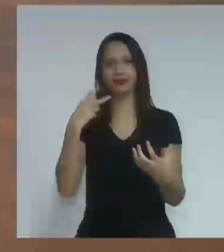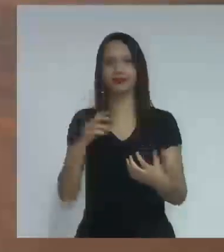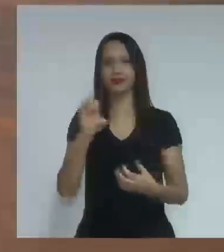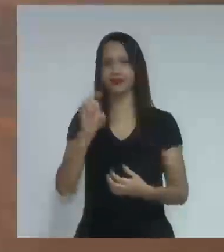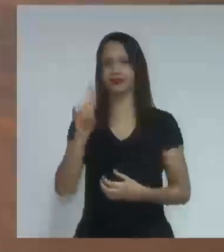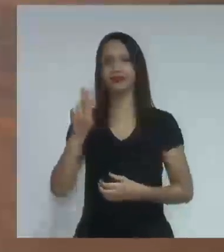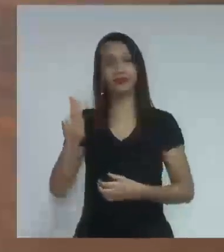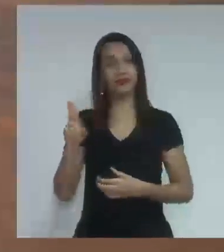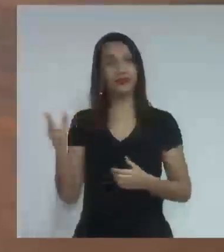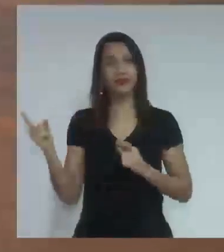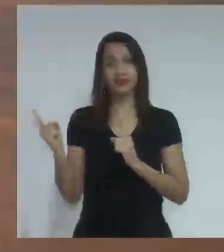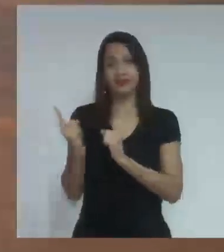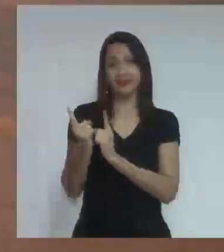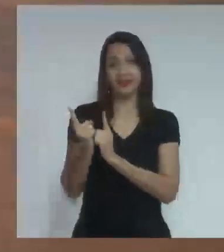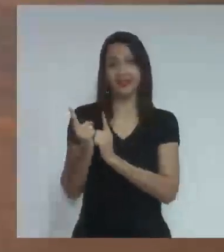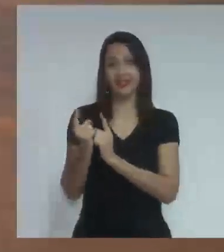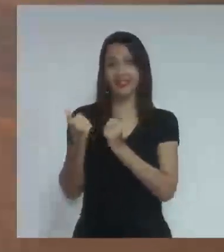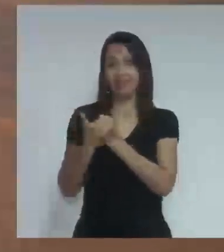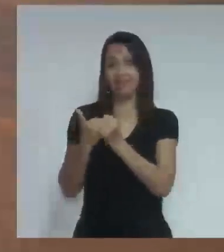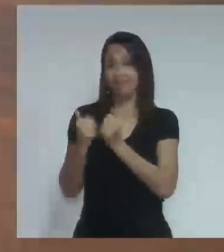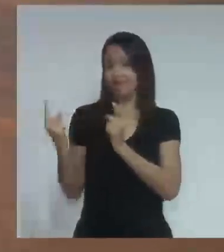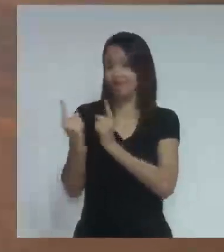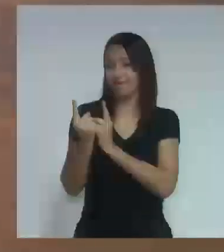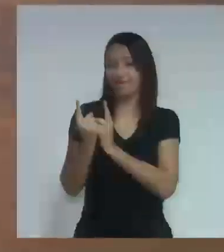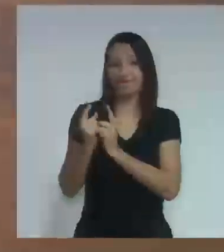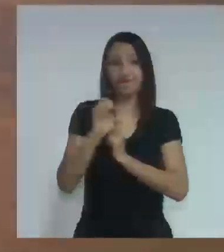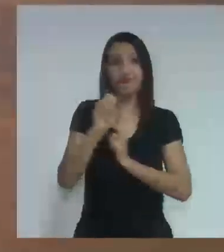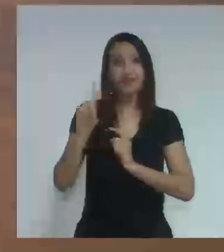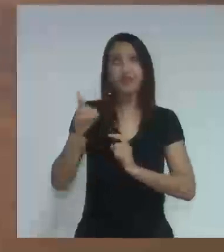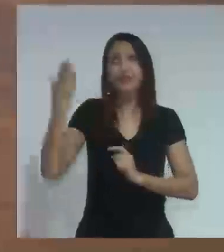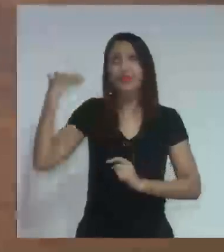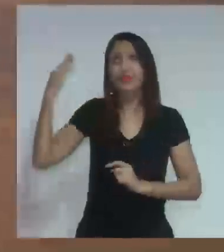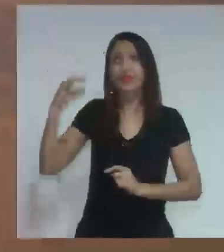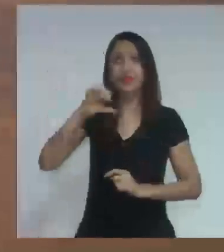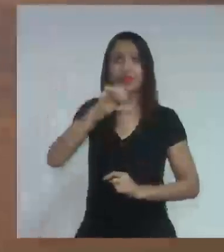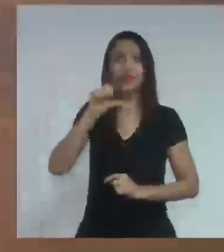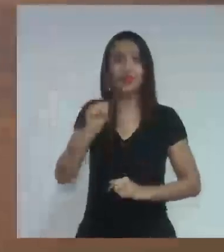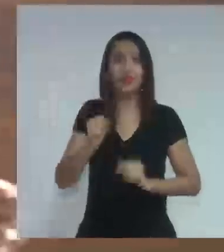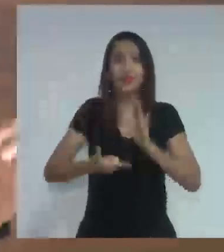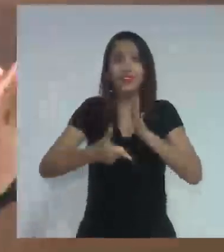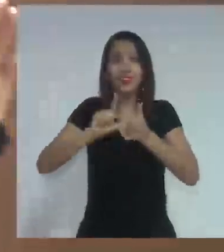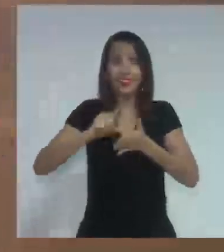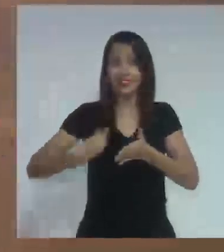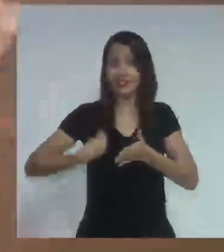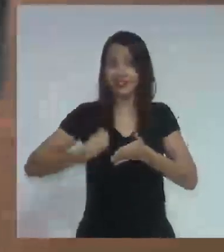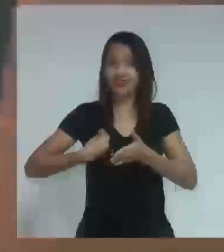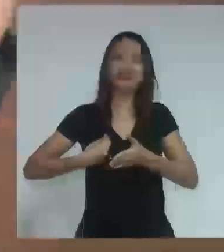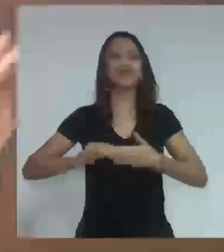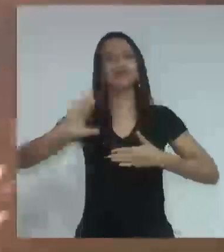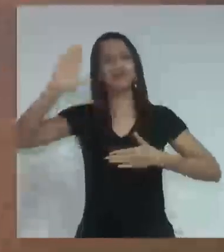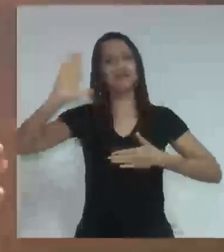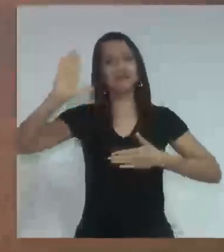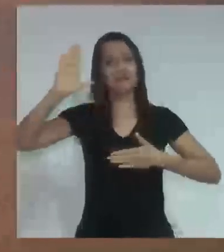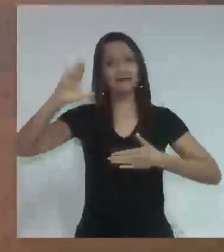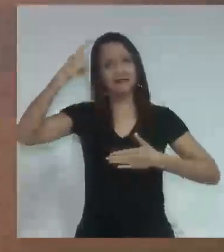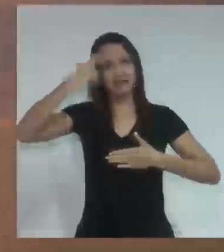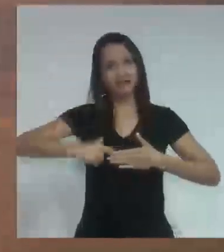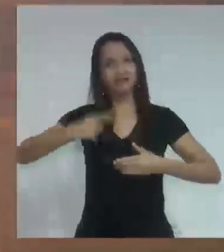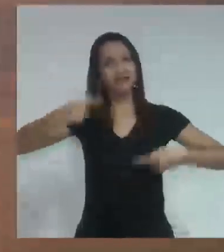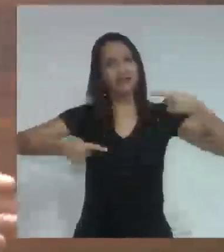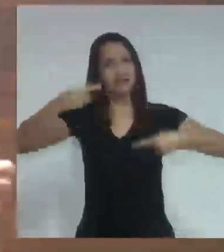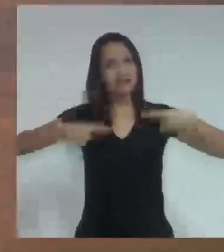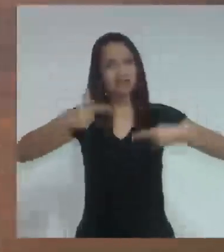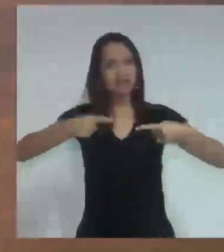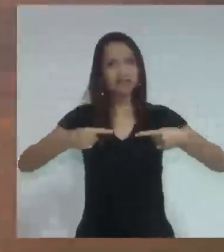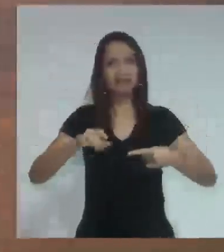Gelb, pela proximidade que eu tenho com ele. O Edu, desde 98, eu conheço o Edu antes mesmo de entrar na vida pública ou política, seja o que for.